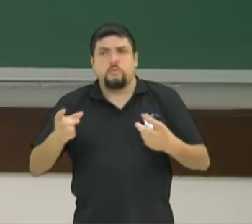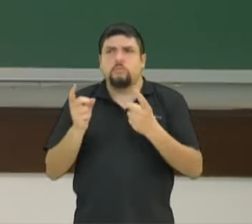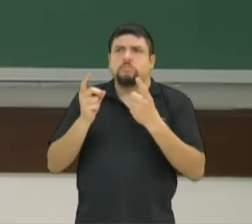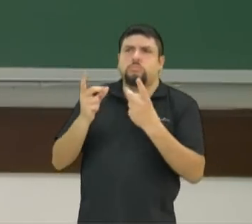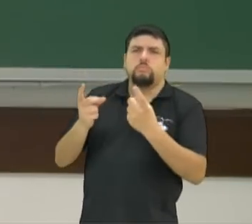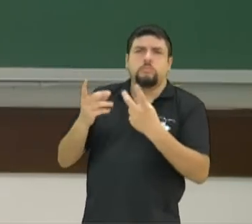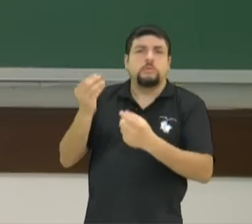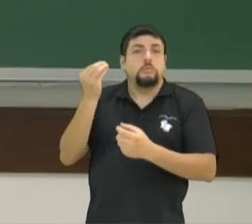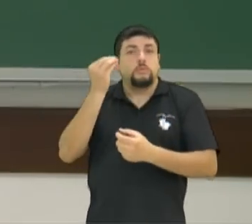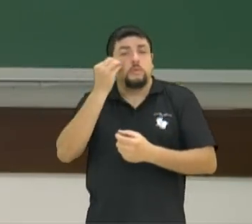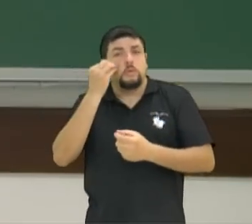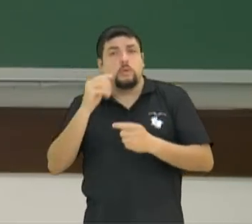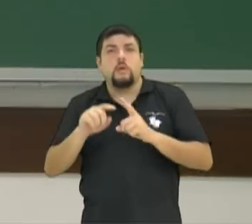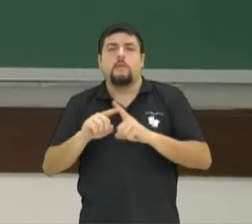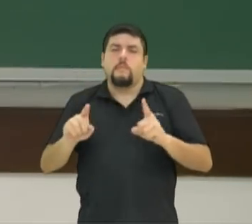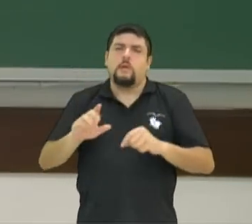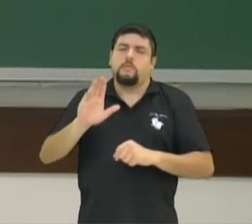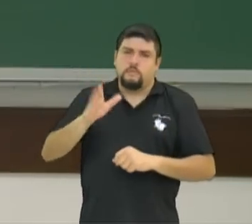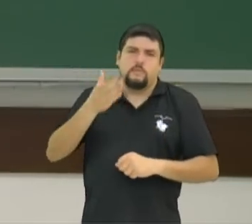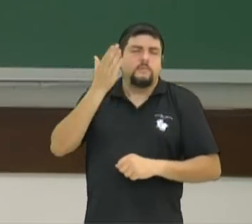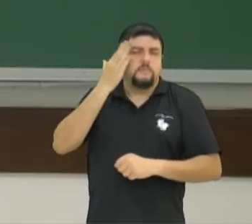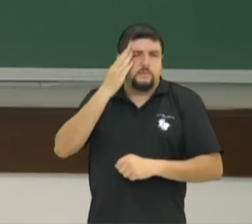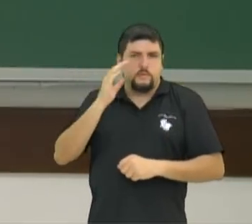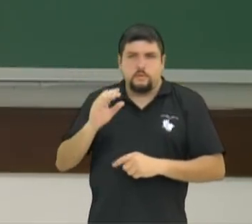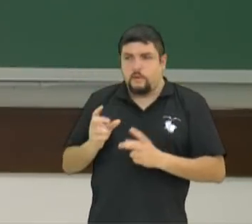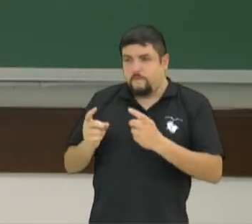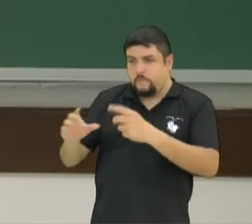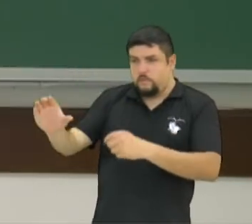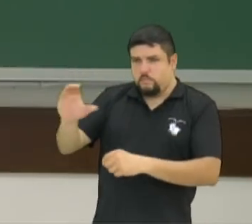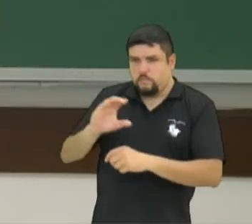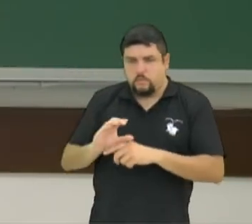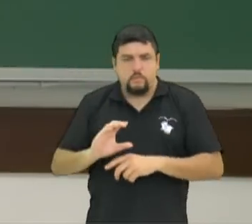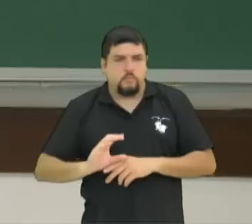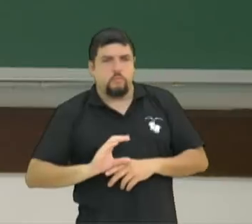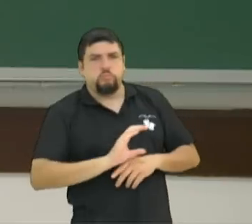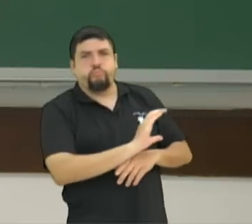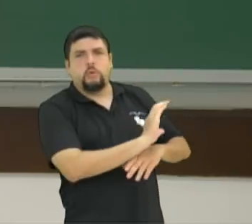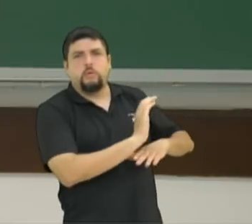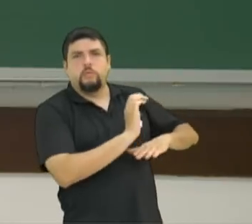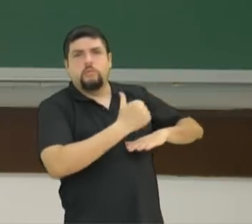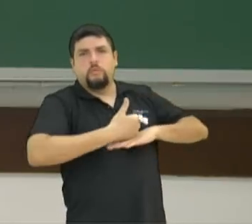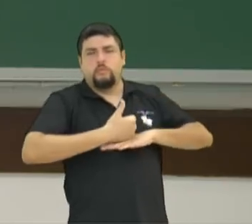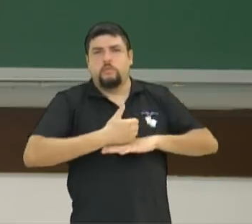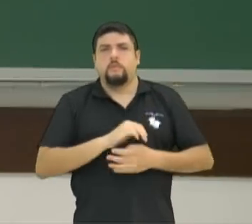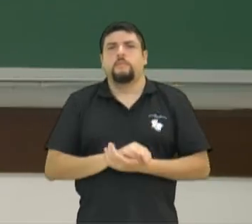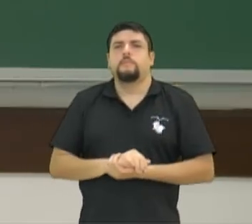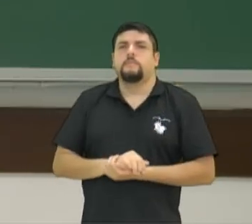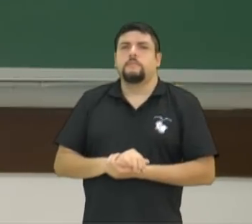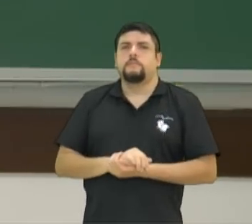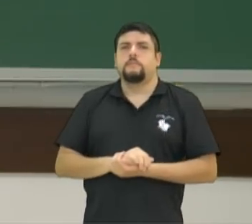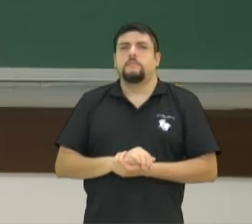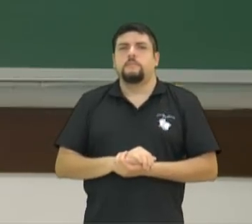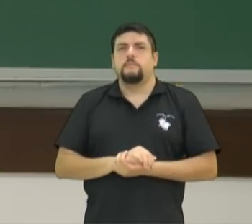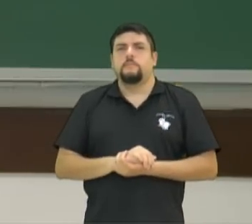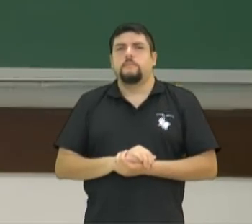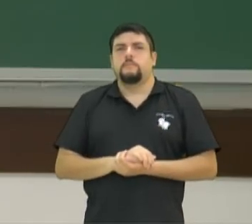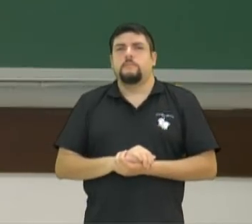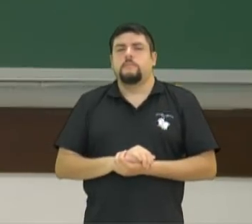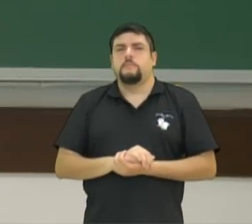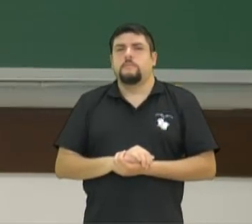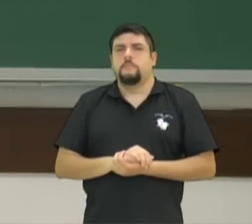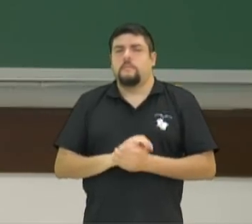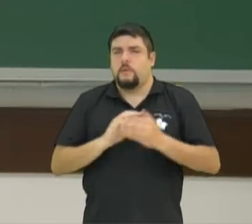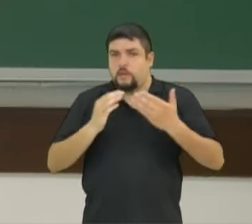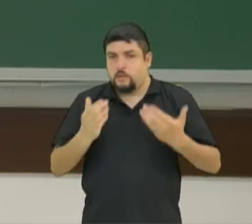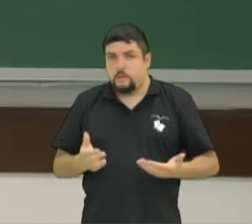da renda, como a gente viu, não ficava com os escravos. Vamos que, a partir da negra com